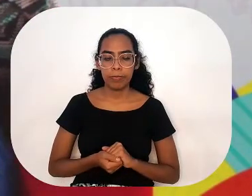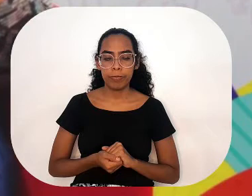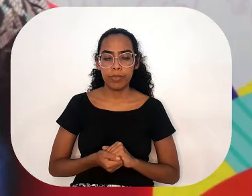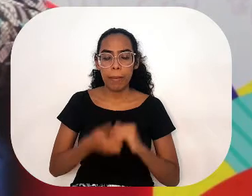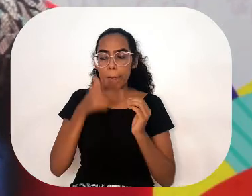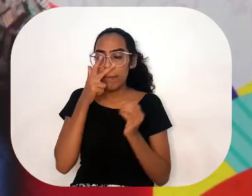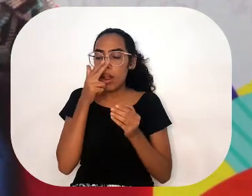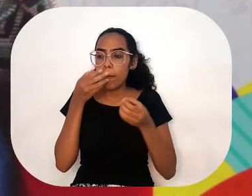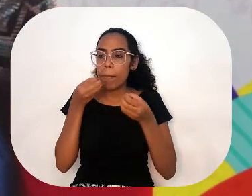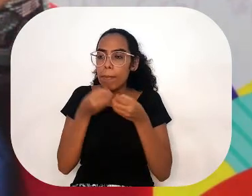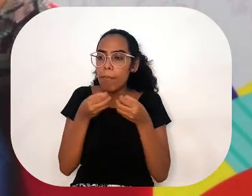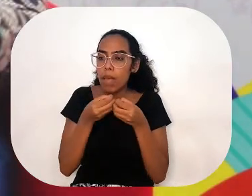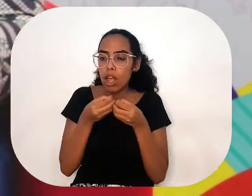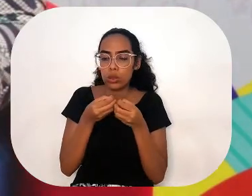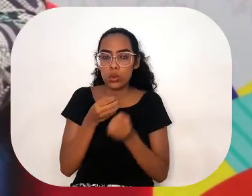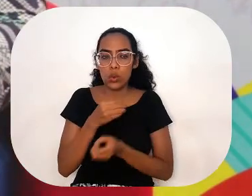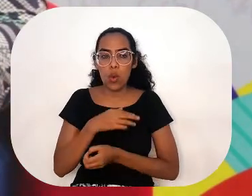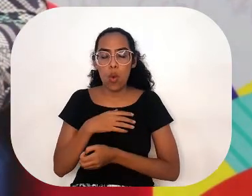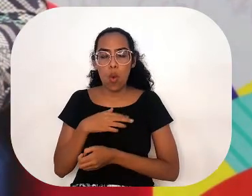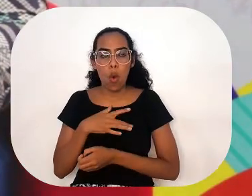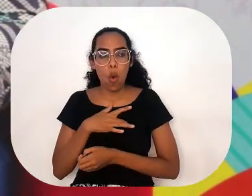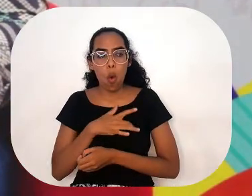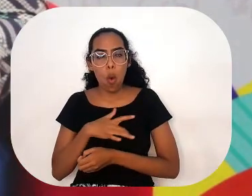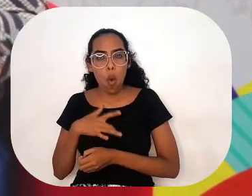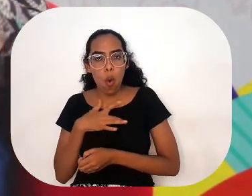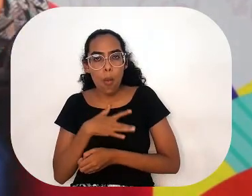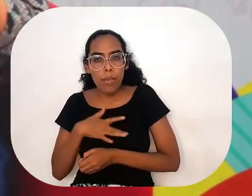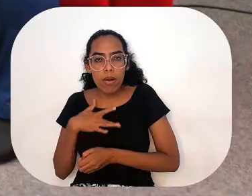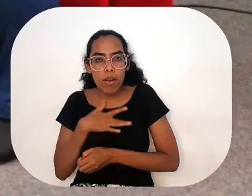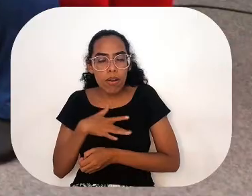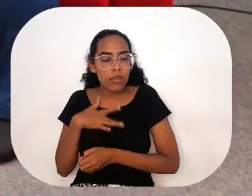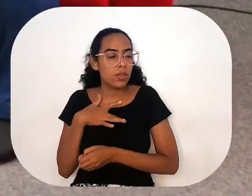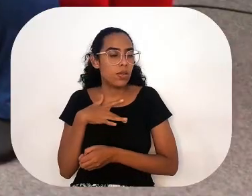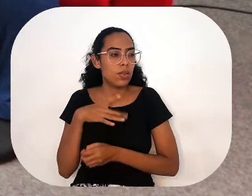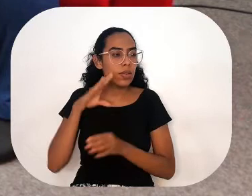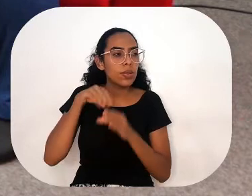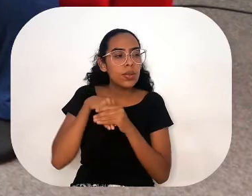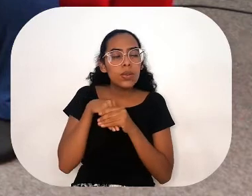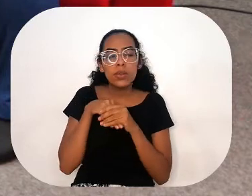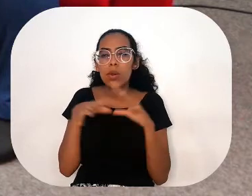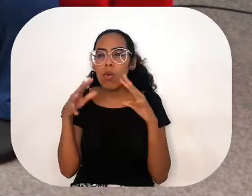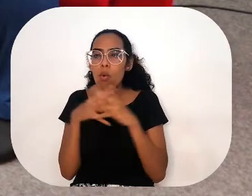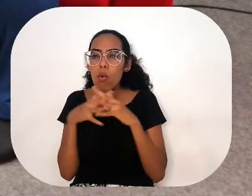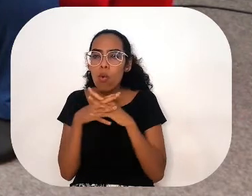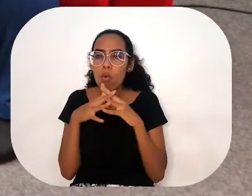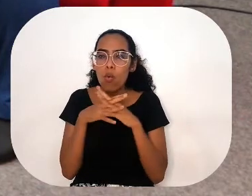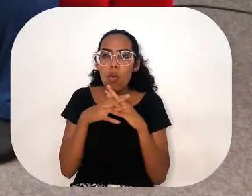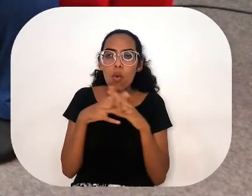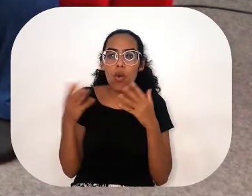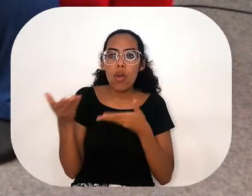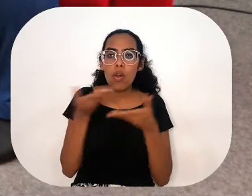está mais próximo dessa dimensão do romance de entender os conflitos né de dia